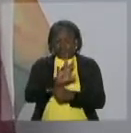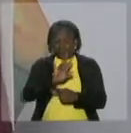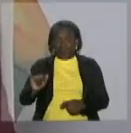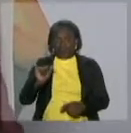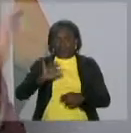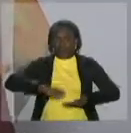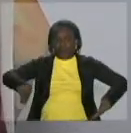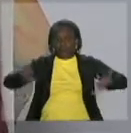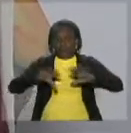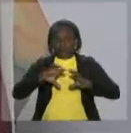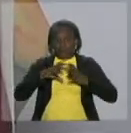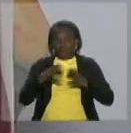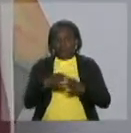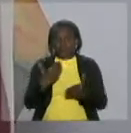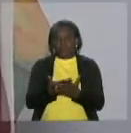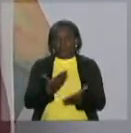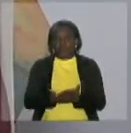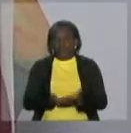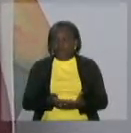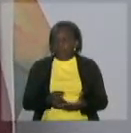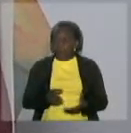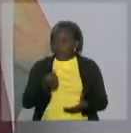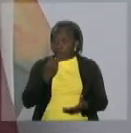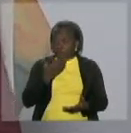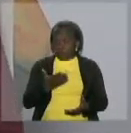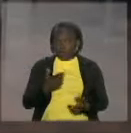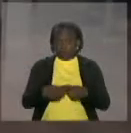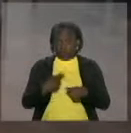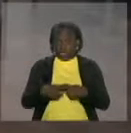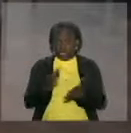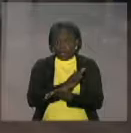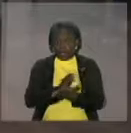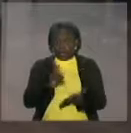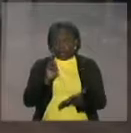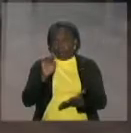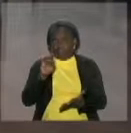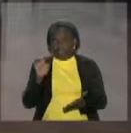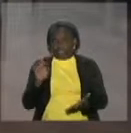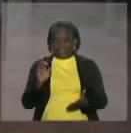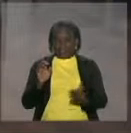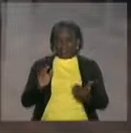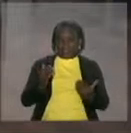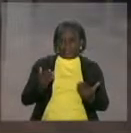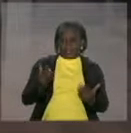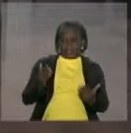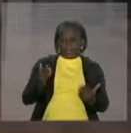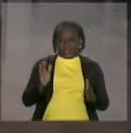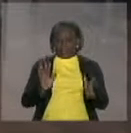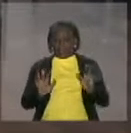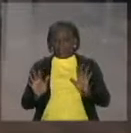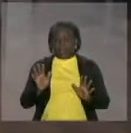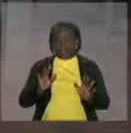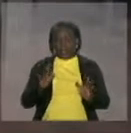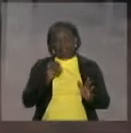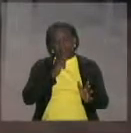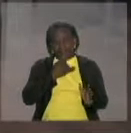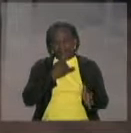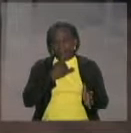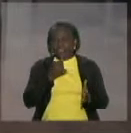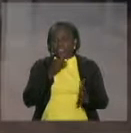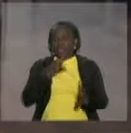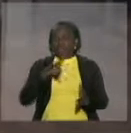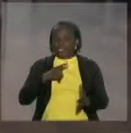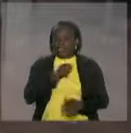vai trazer benefícios para toda a comunidade escolar. Né? Isso é muito bacana, porque tem alguns pais que ainda têm essa resistência, né? Infelizmente. Pensa